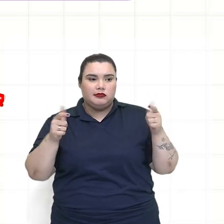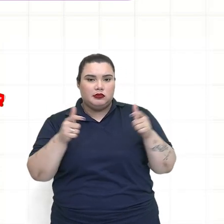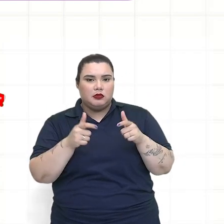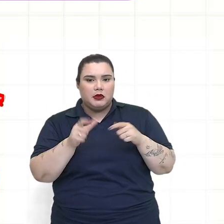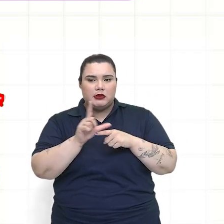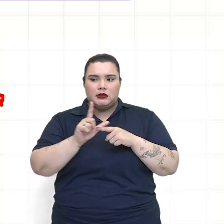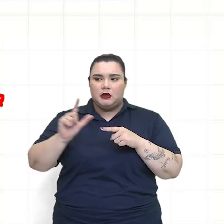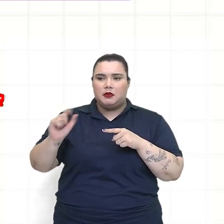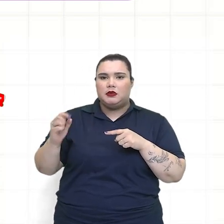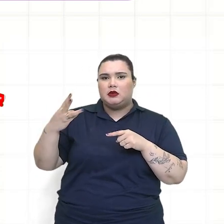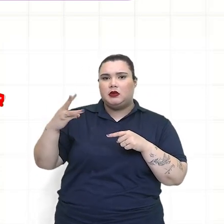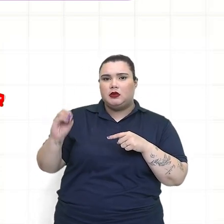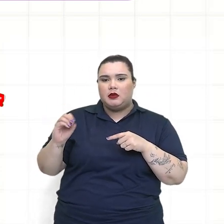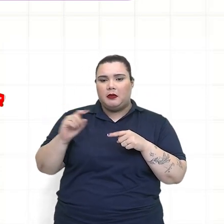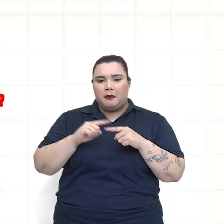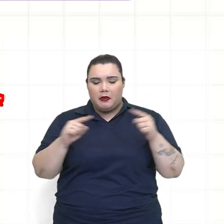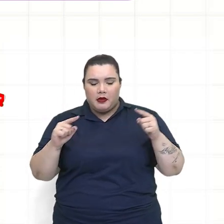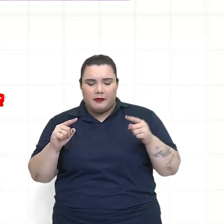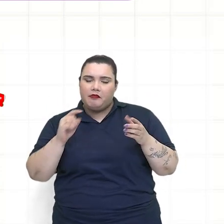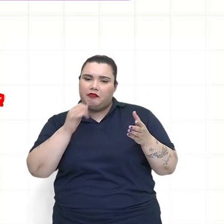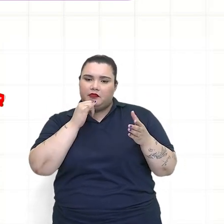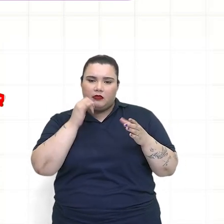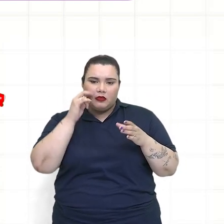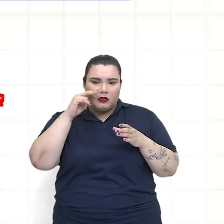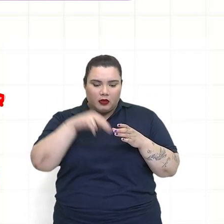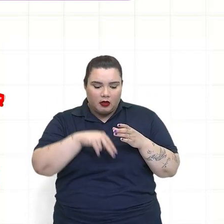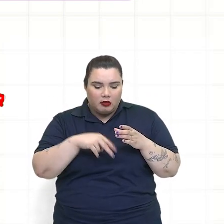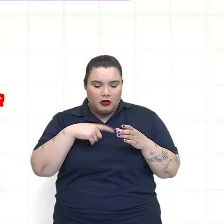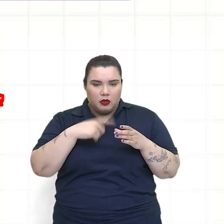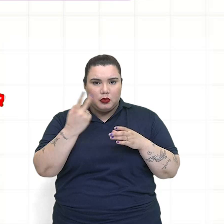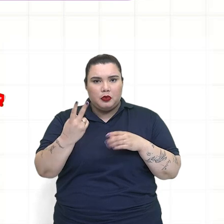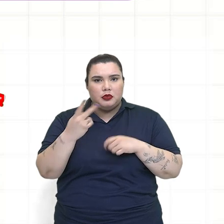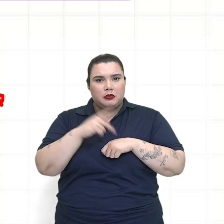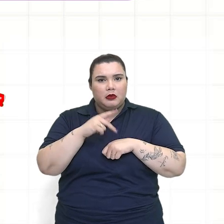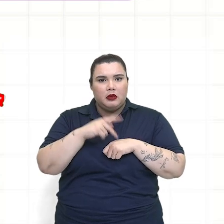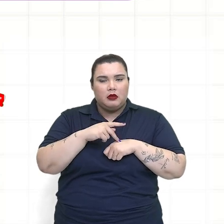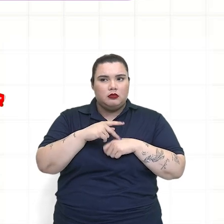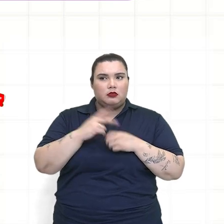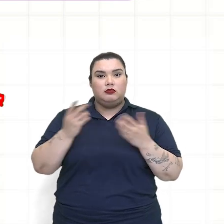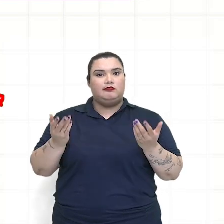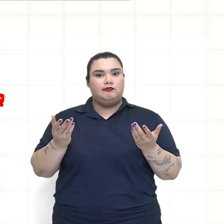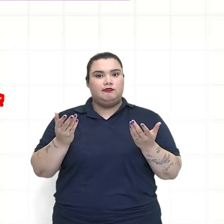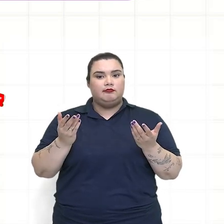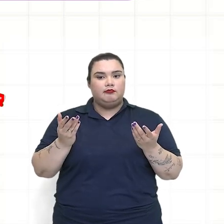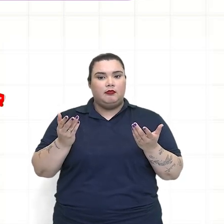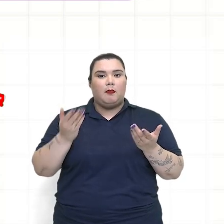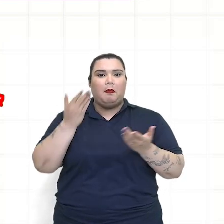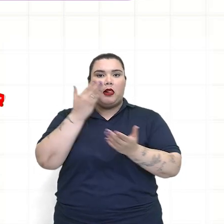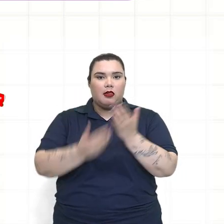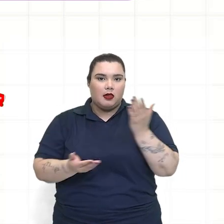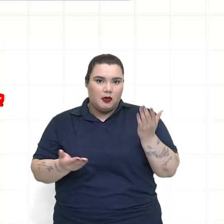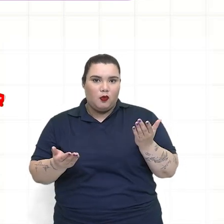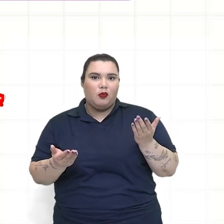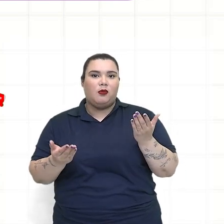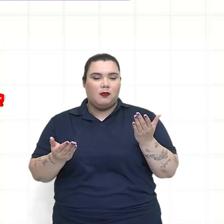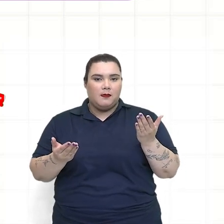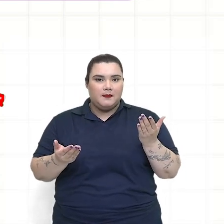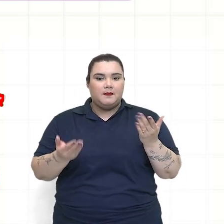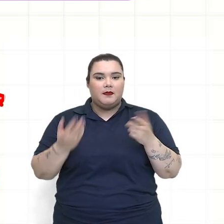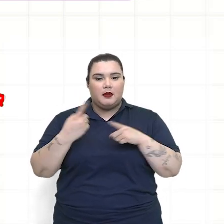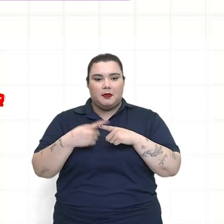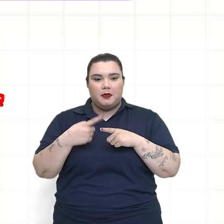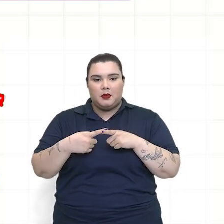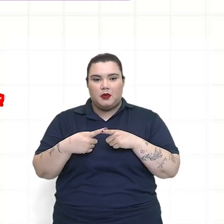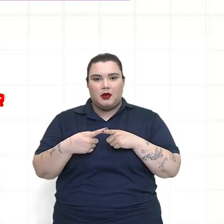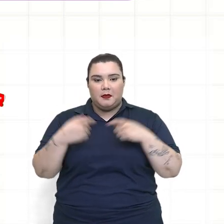Saíram 30, mas ainda ficaram, vamos supor, 2 pedras aqui. Ele já teve a ideia de perda, porque o